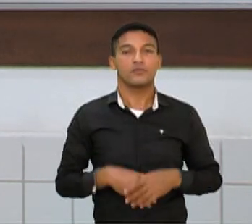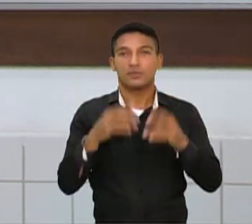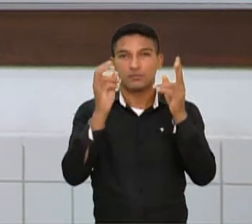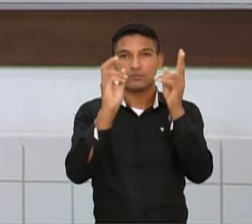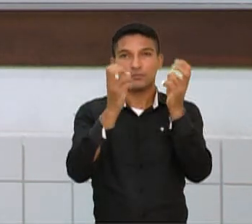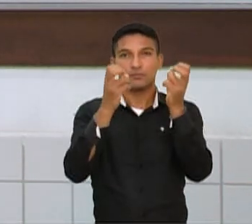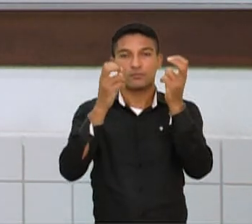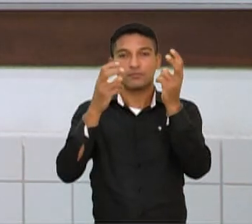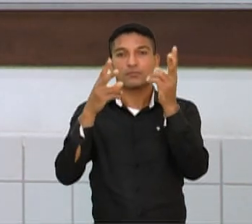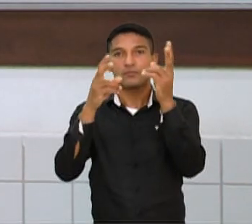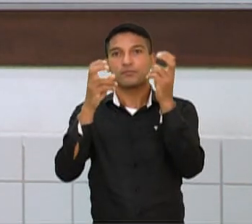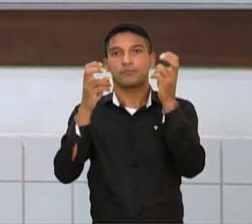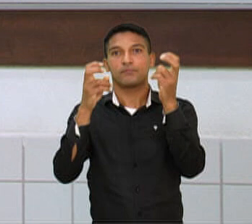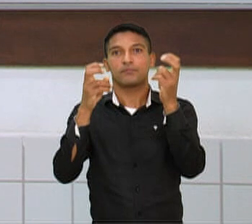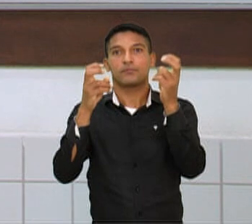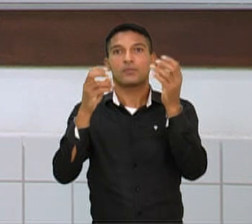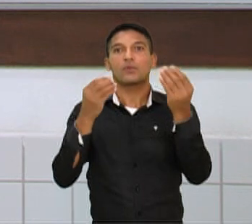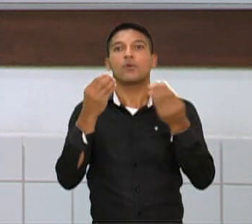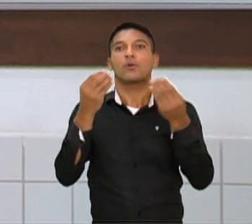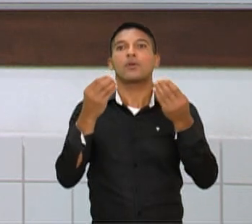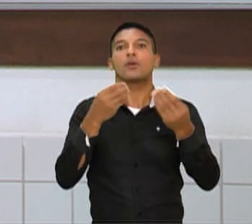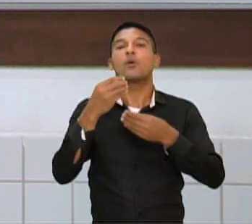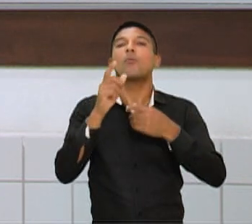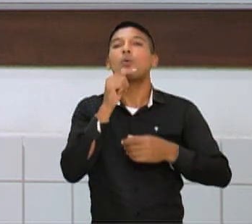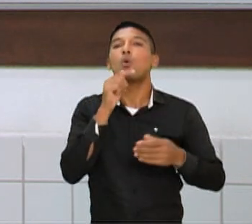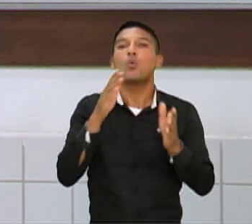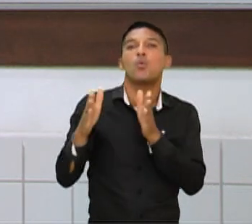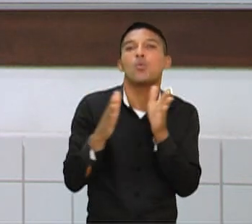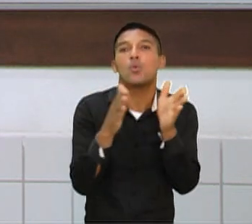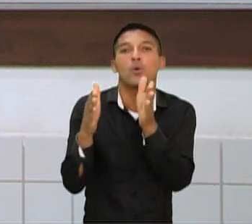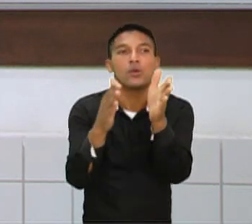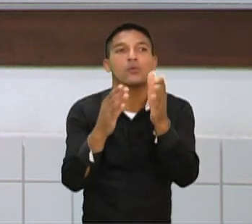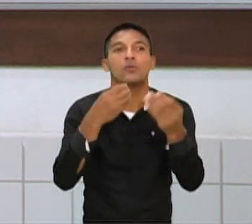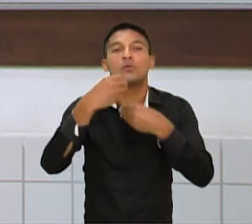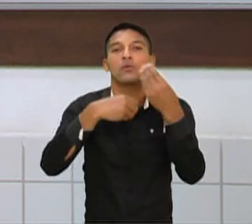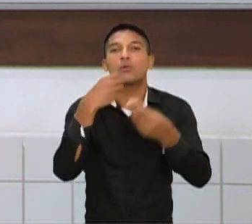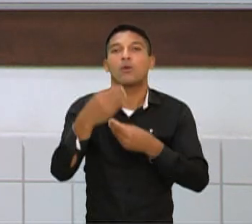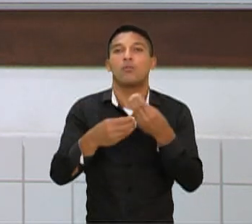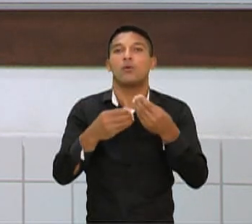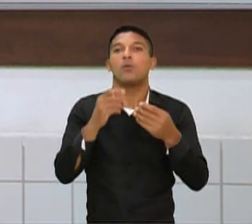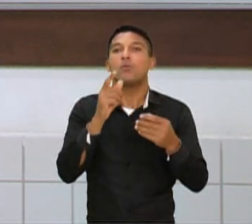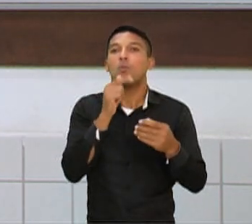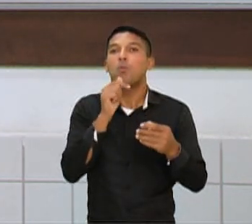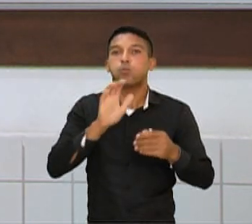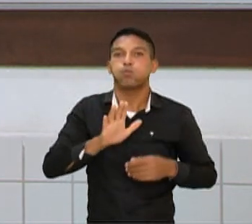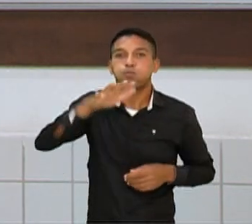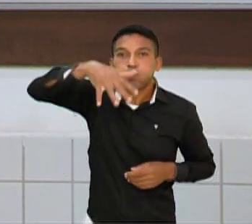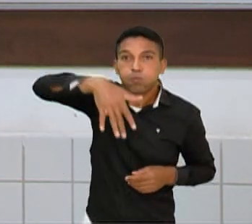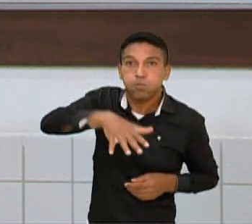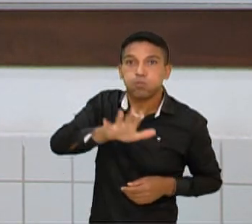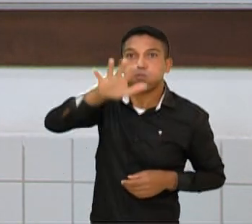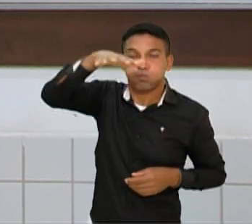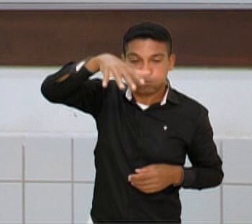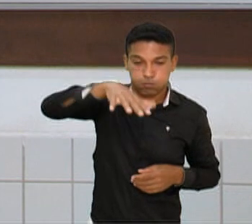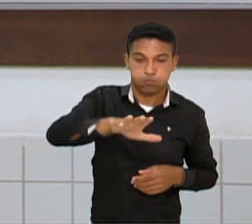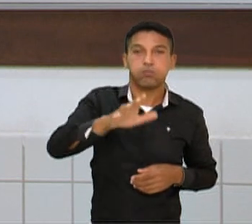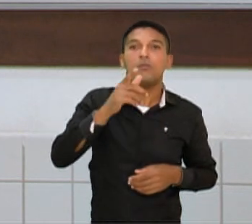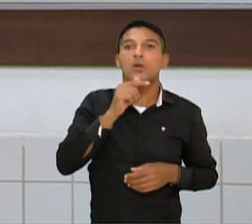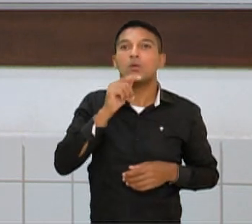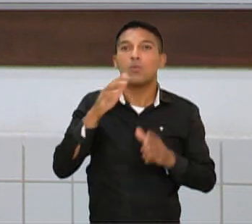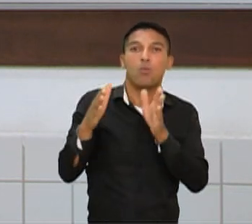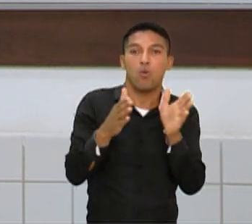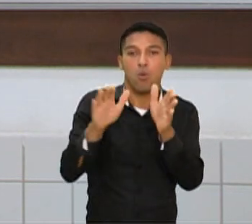aqui, a circulação dos rios. Então, quando a gente olha o volume dos rios, nós temos rios que